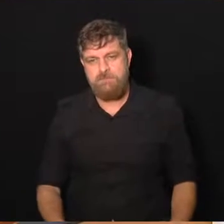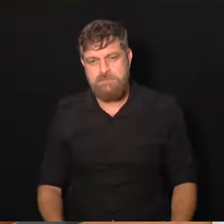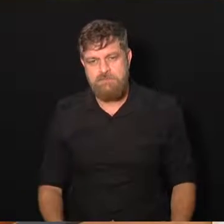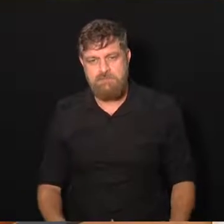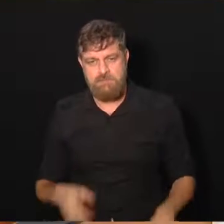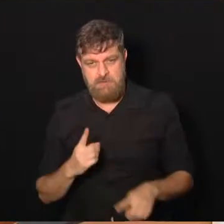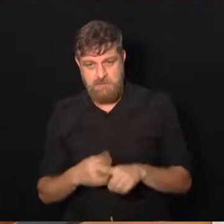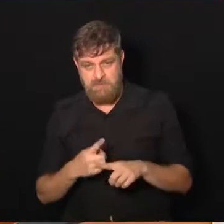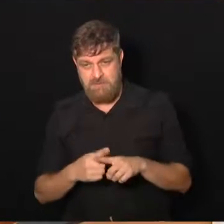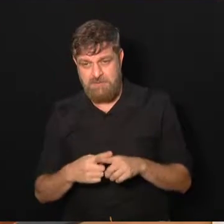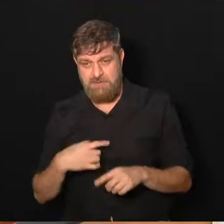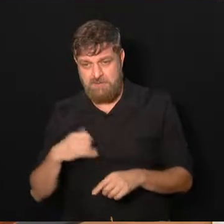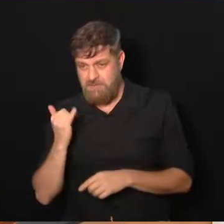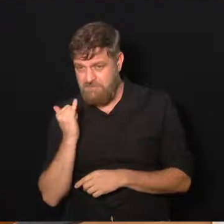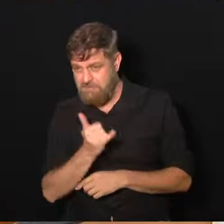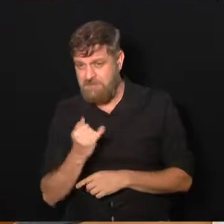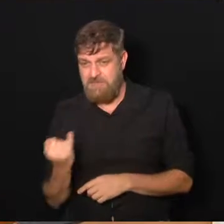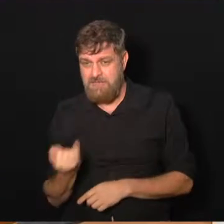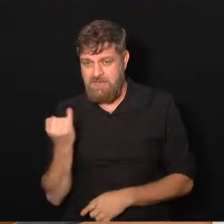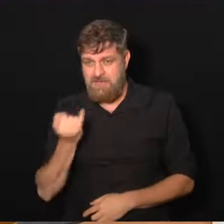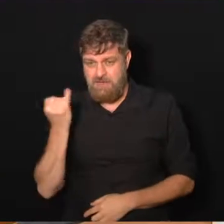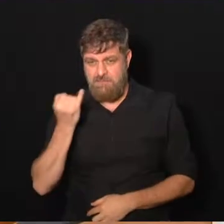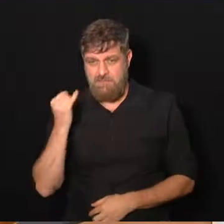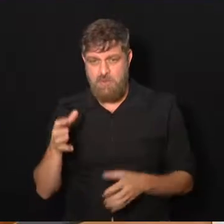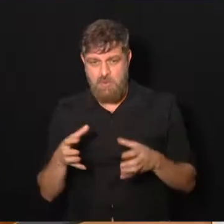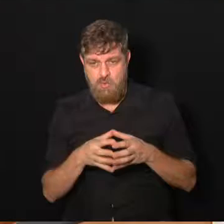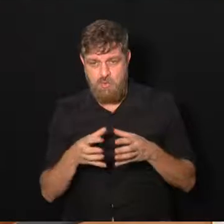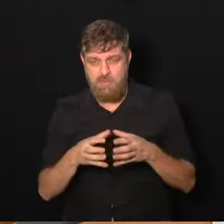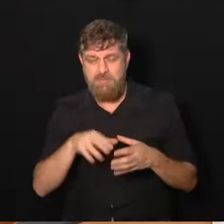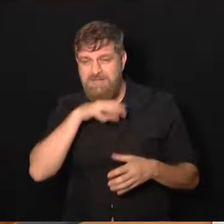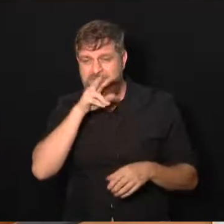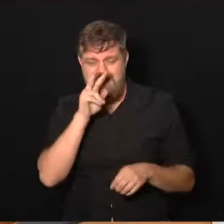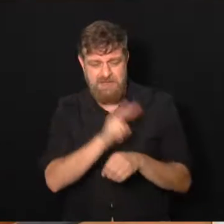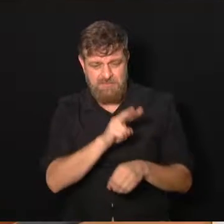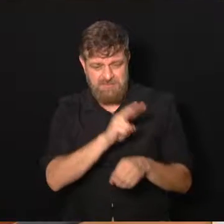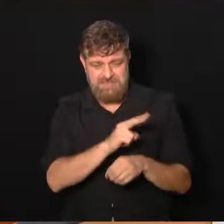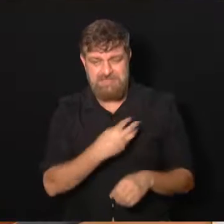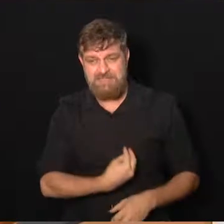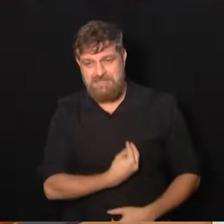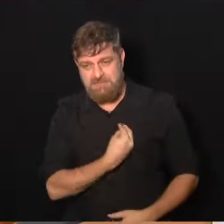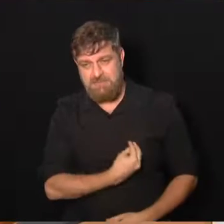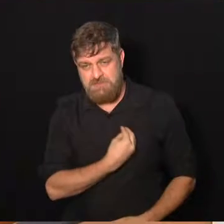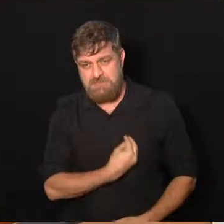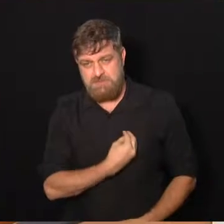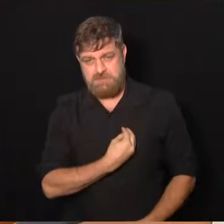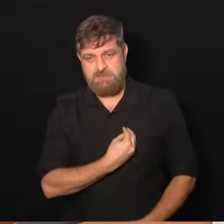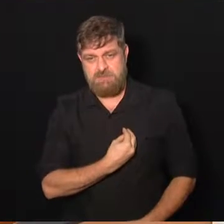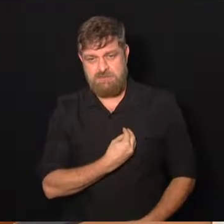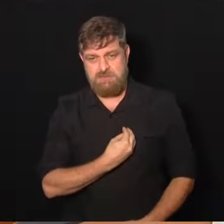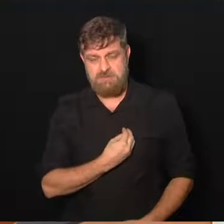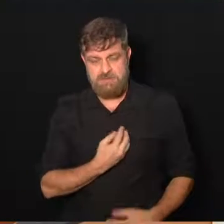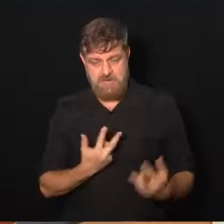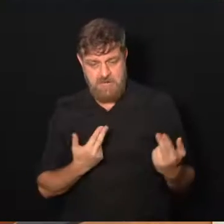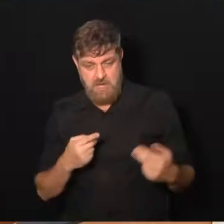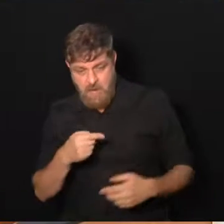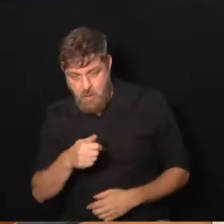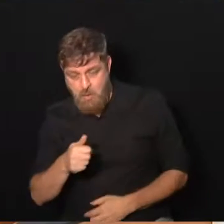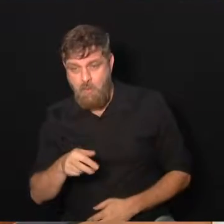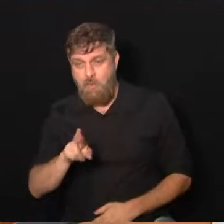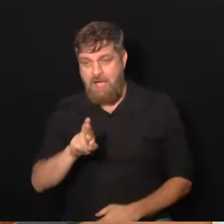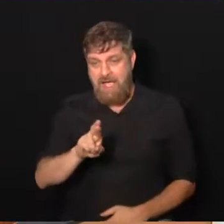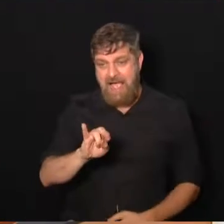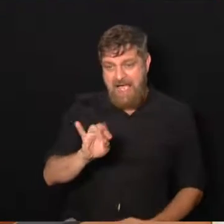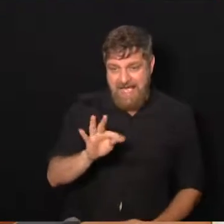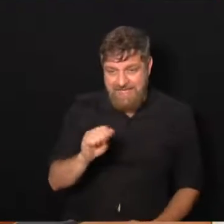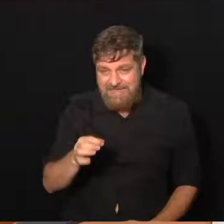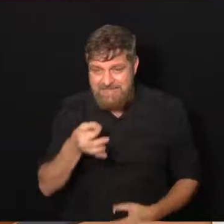que eu falei que é importante do pessoal da proteção animal, esse pessoal todo participar, porque, como a Rita está falando, vai